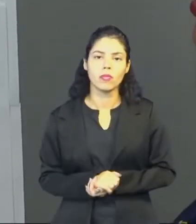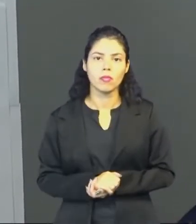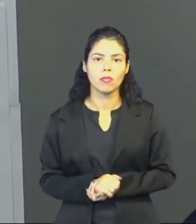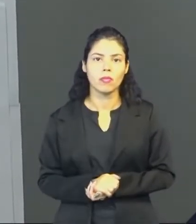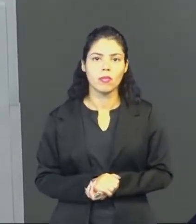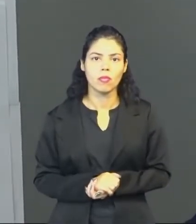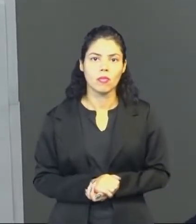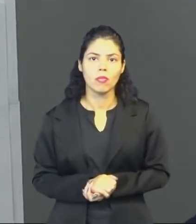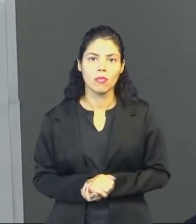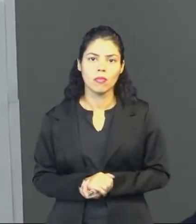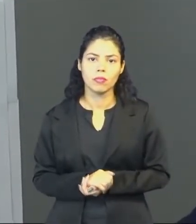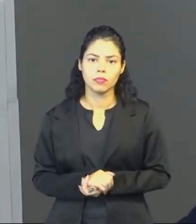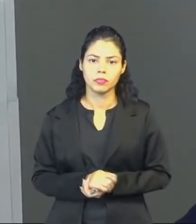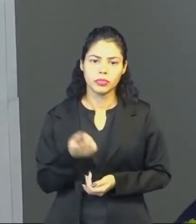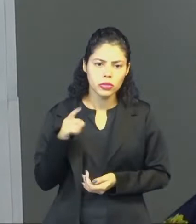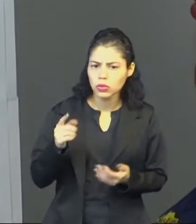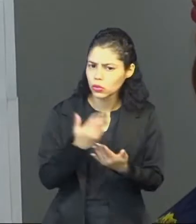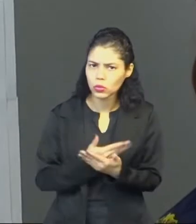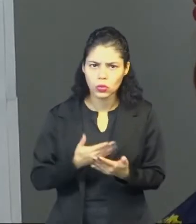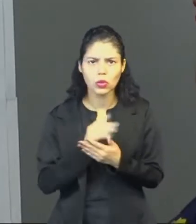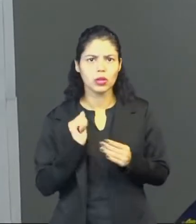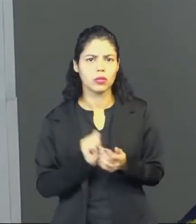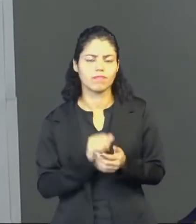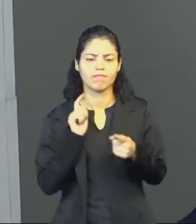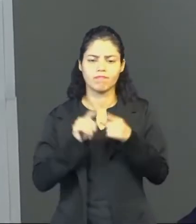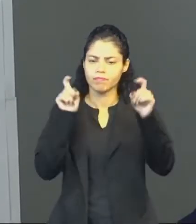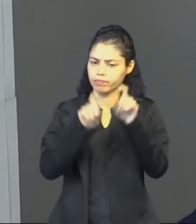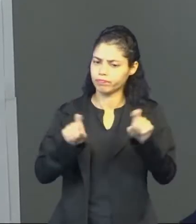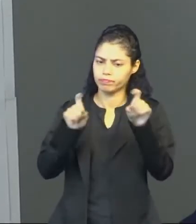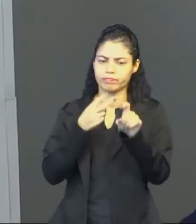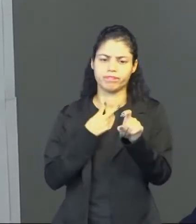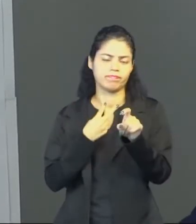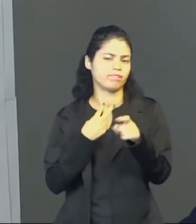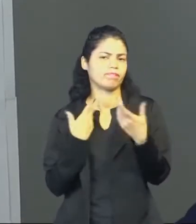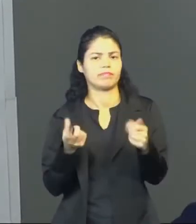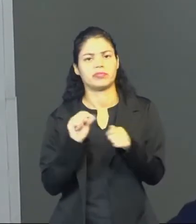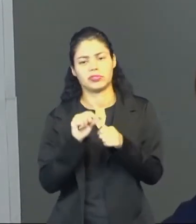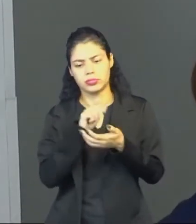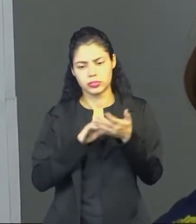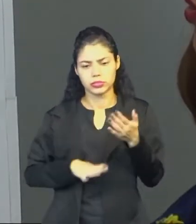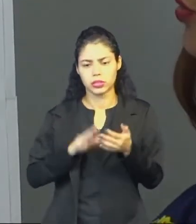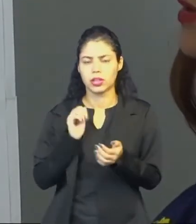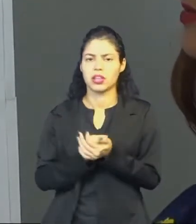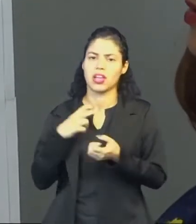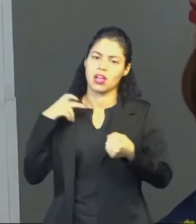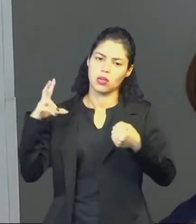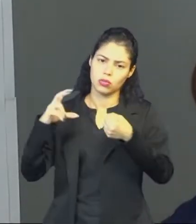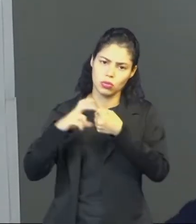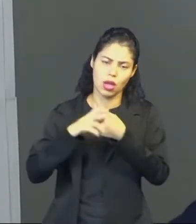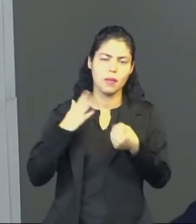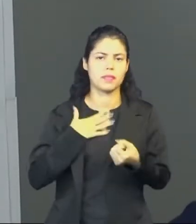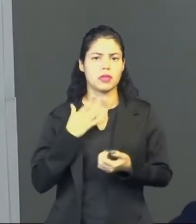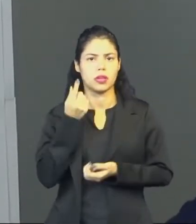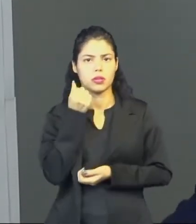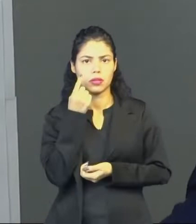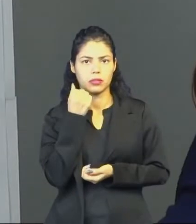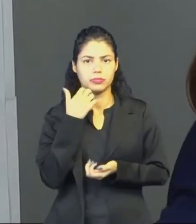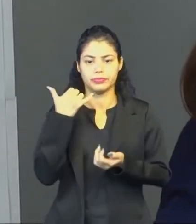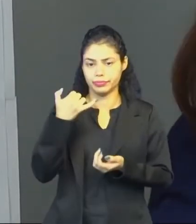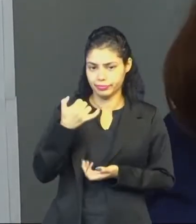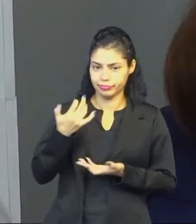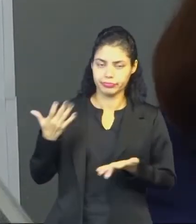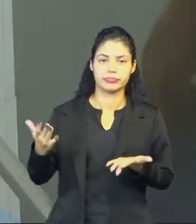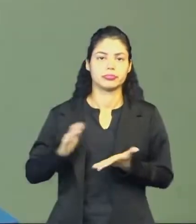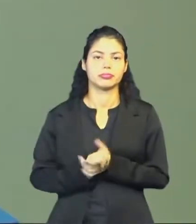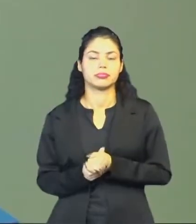Não pude fazer a tarefa, porque meu computador pegou um vírus, e esse vírus contaminou meu lápis e minhas